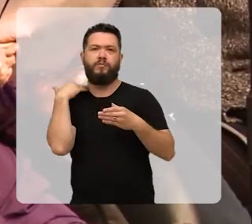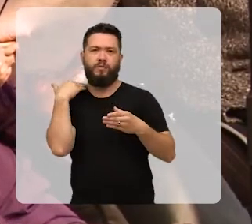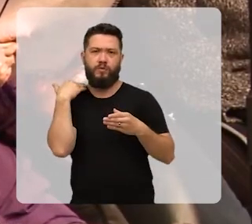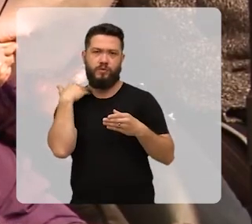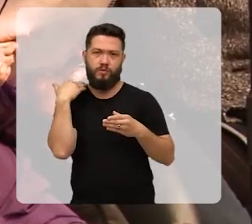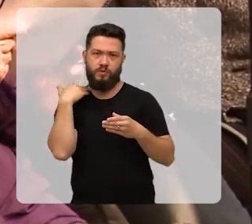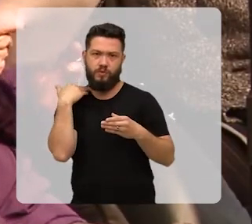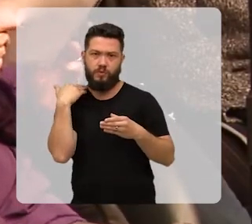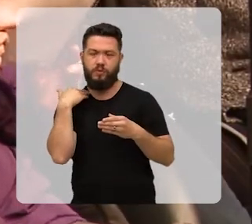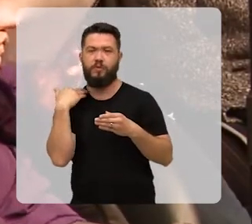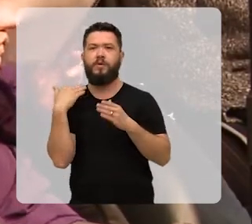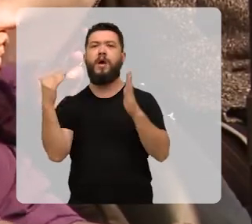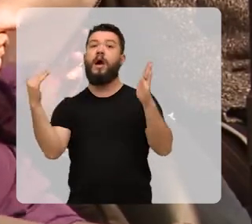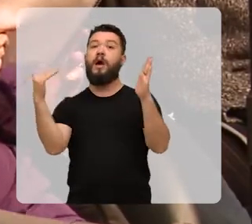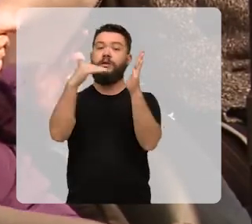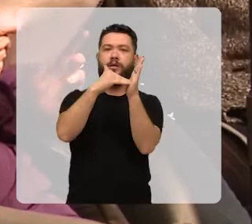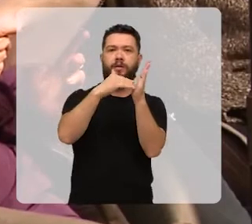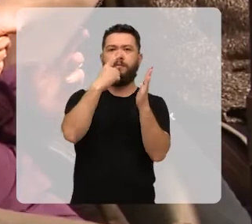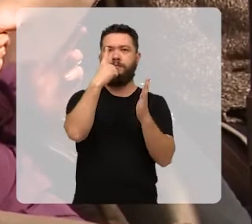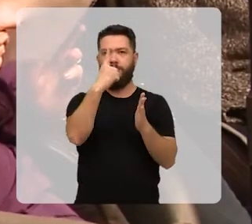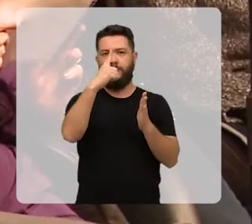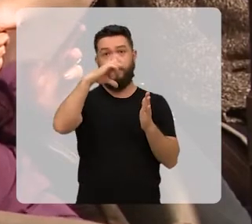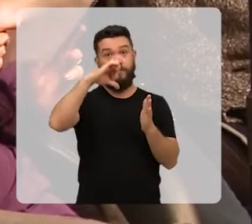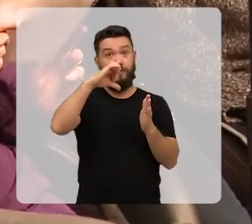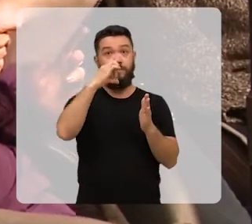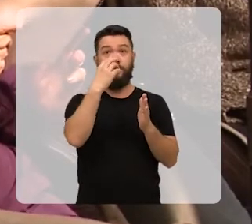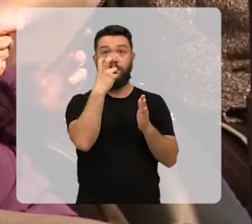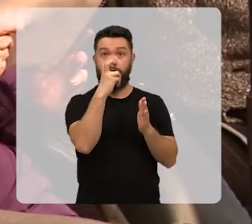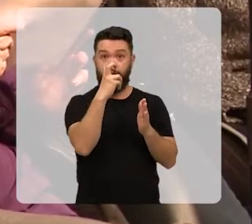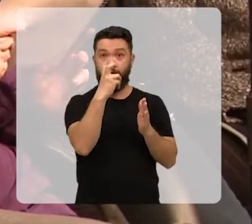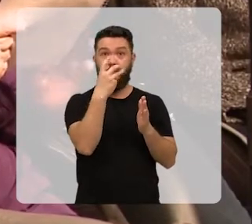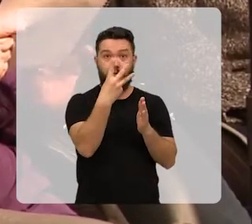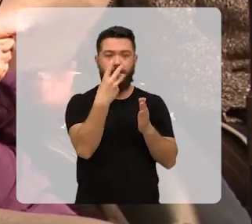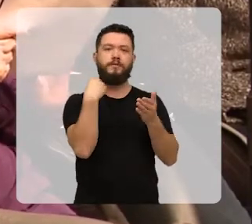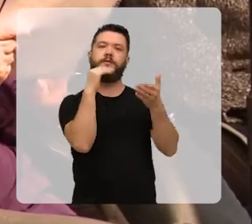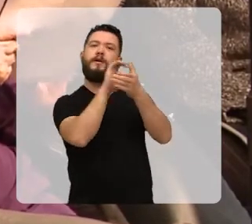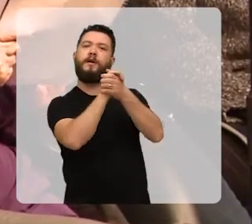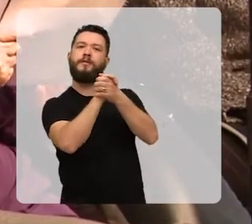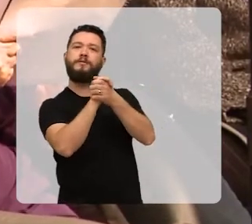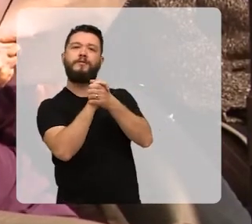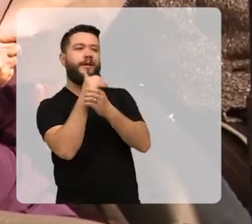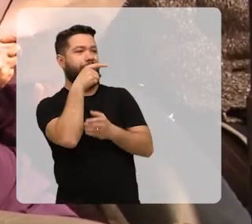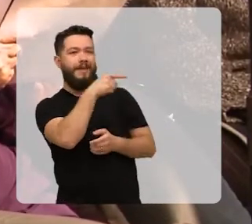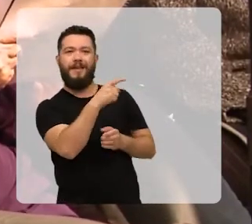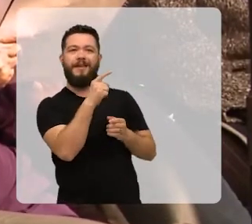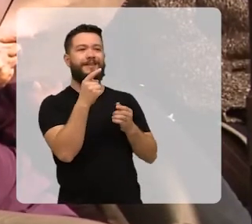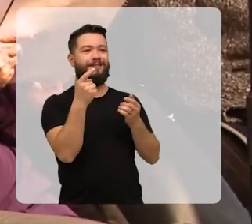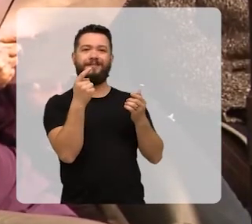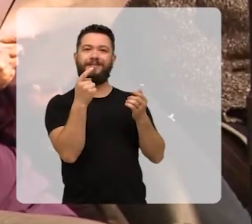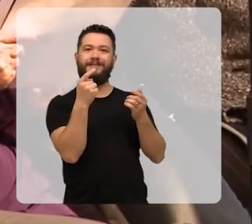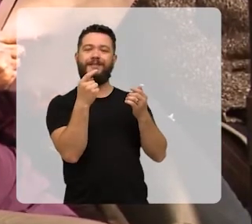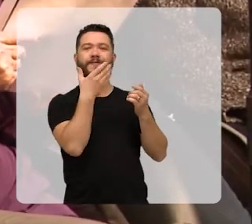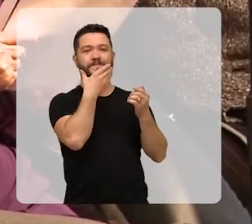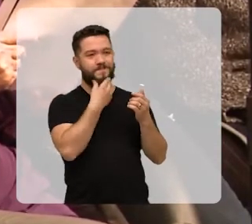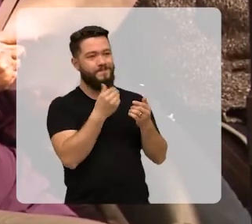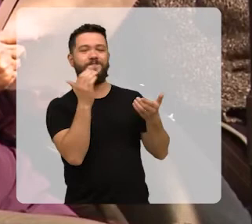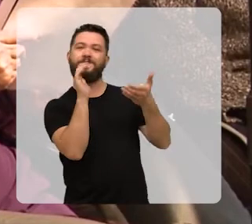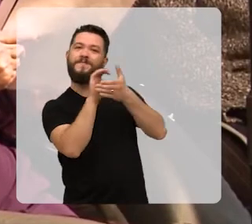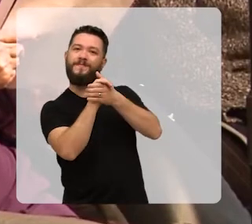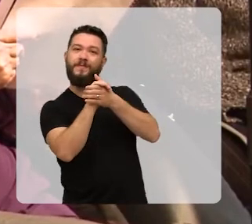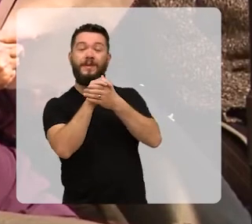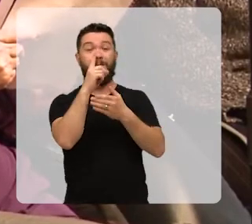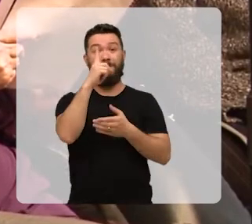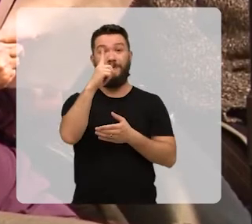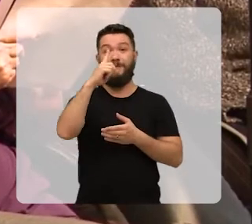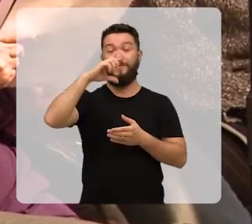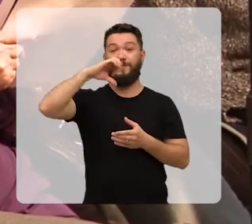casar em 1953. Encontrei meu filme Futuro Maria em 1941